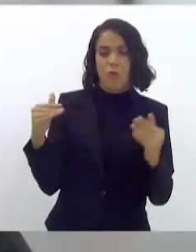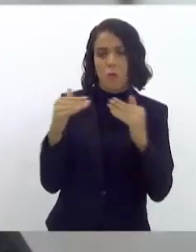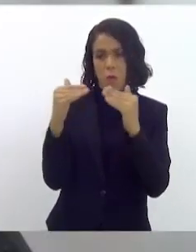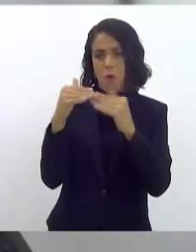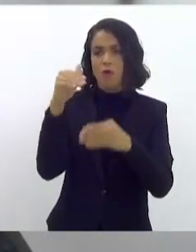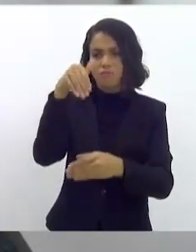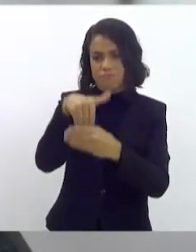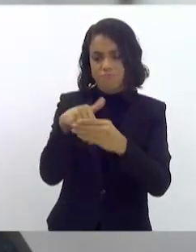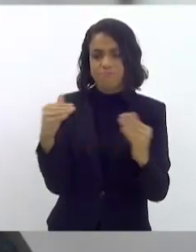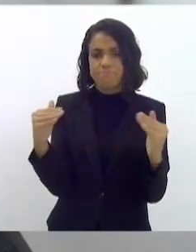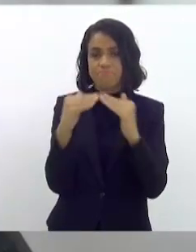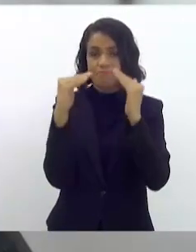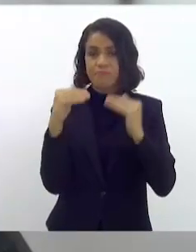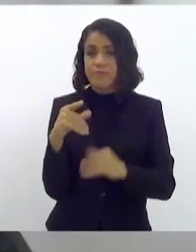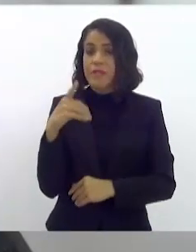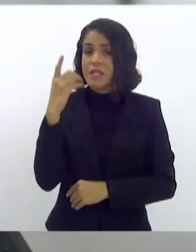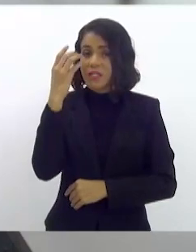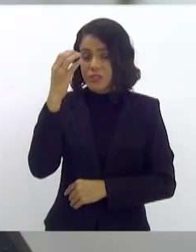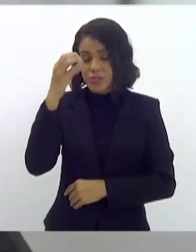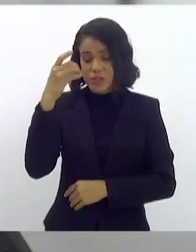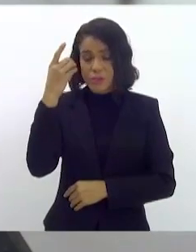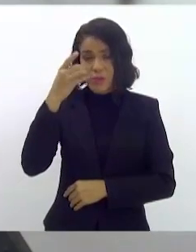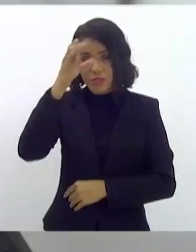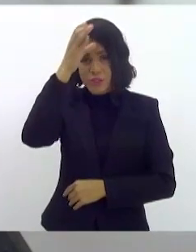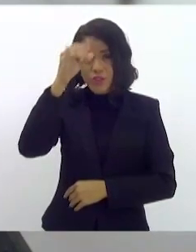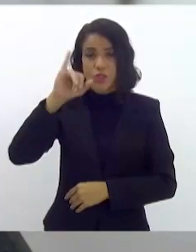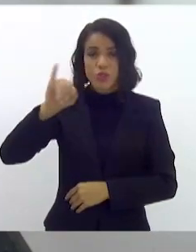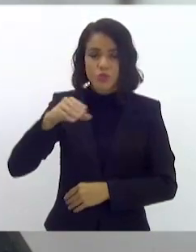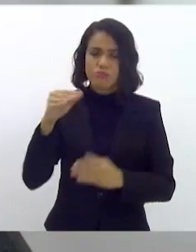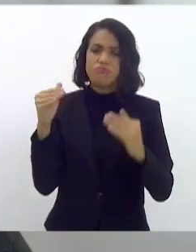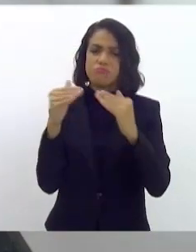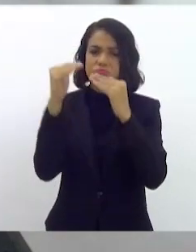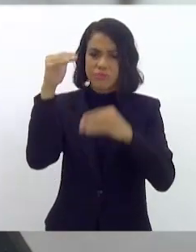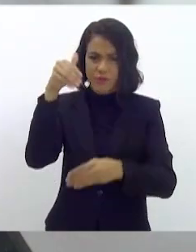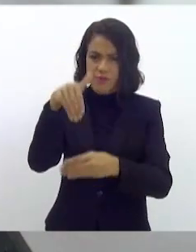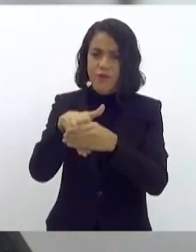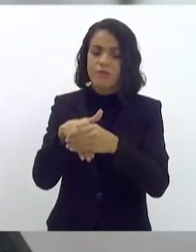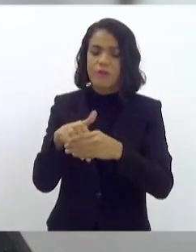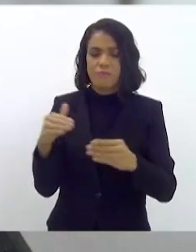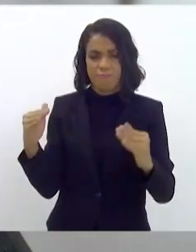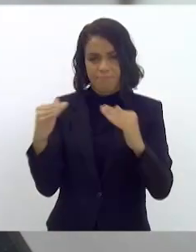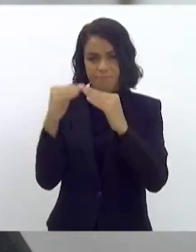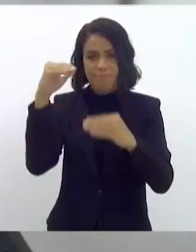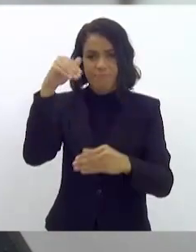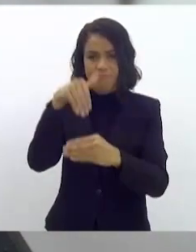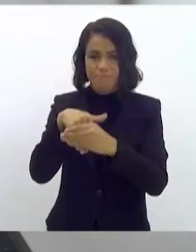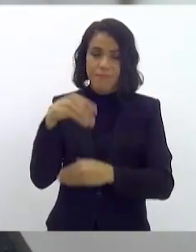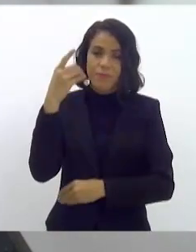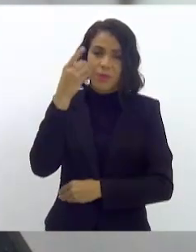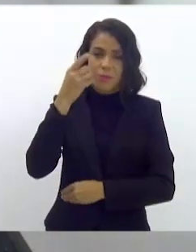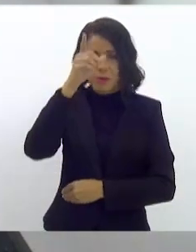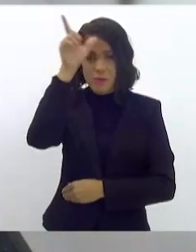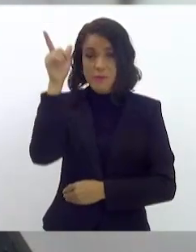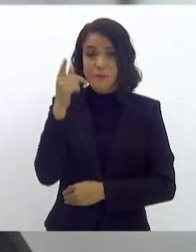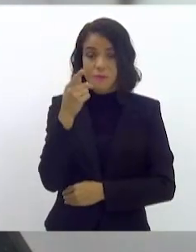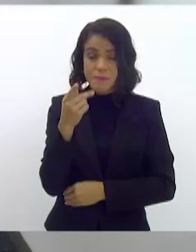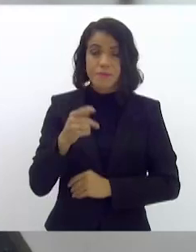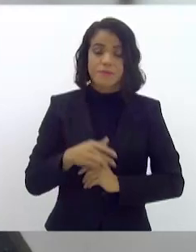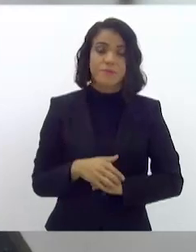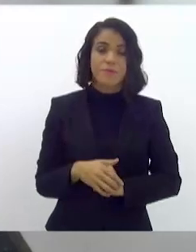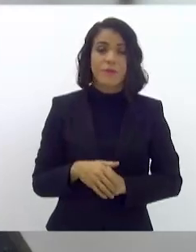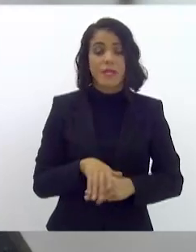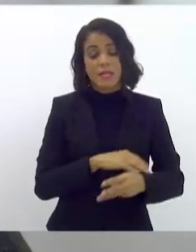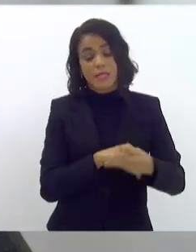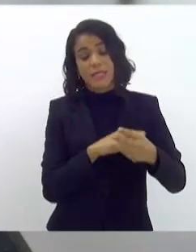presidente. Deputada Tia Ju? Favorável. Deputado Luiz Paulo? Favorável. Em seguida, ela